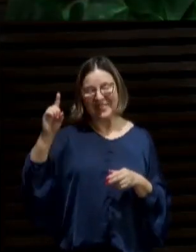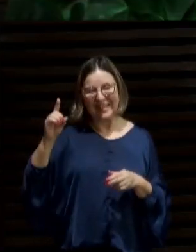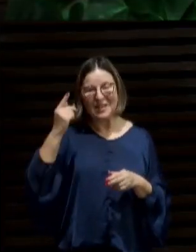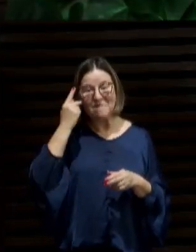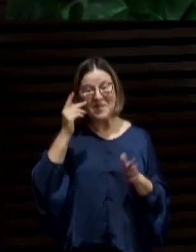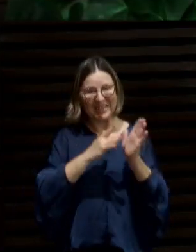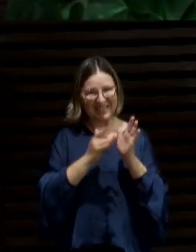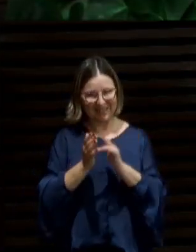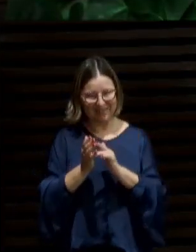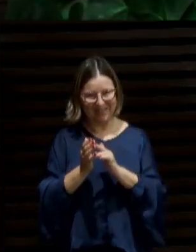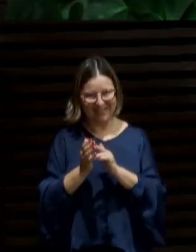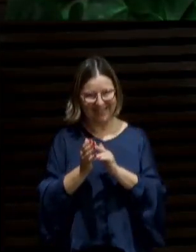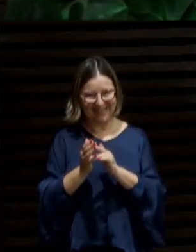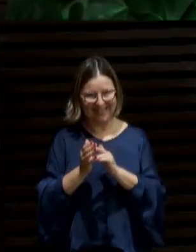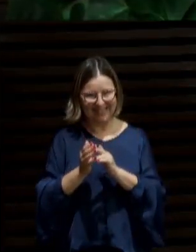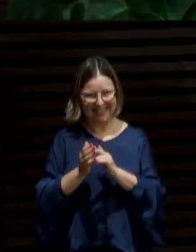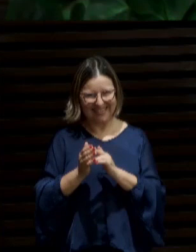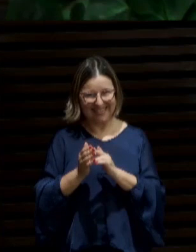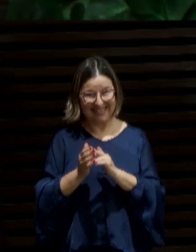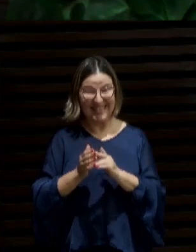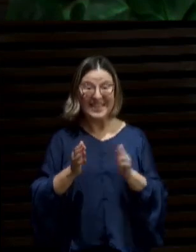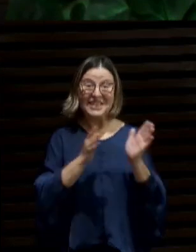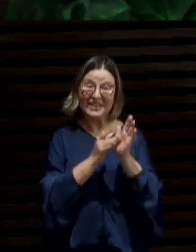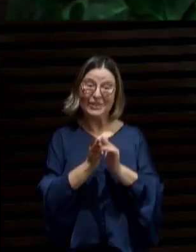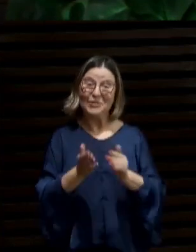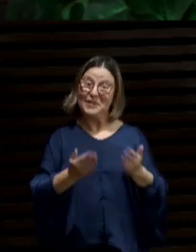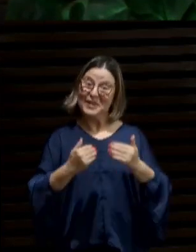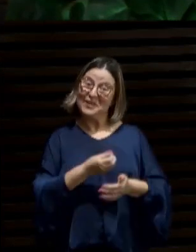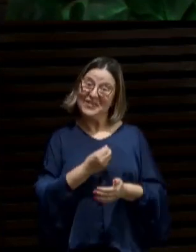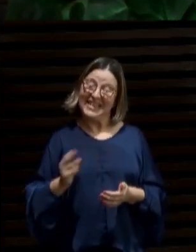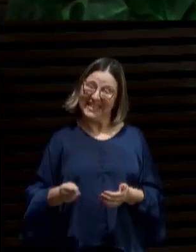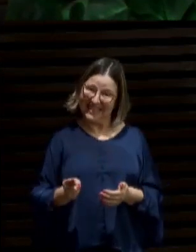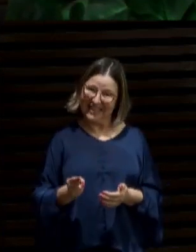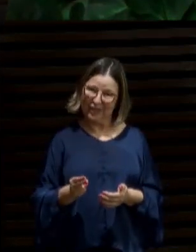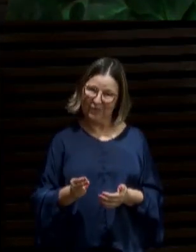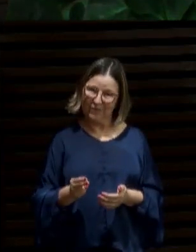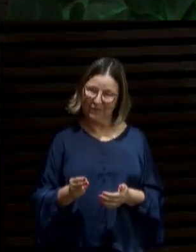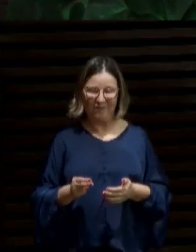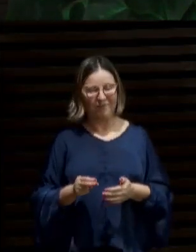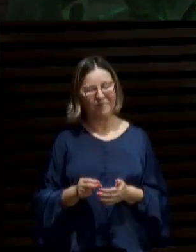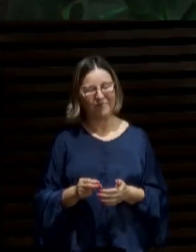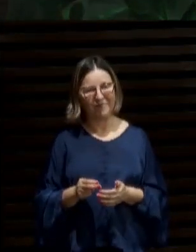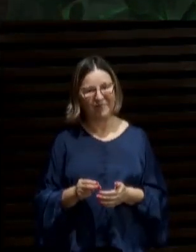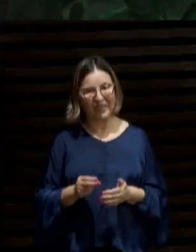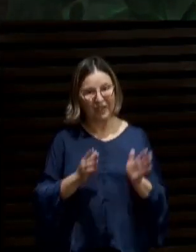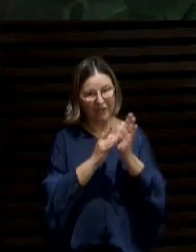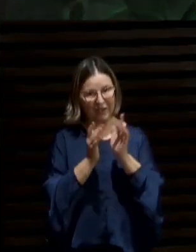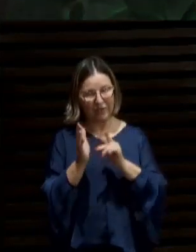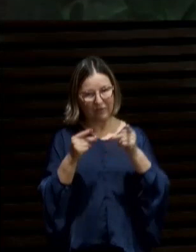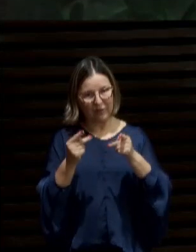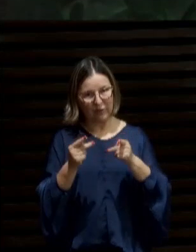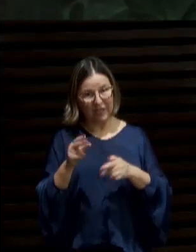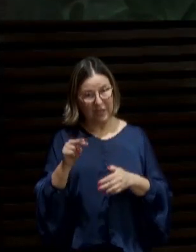Filho, Ele me deu a vida eterna. Olha só. Assim como lhe deste autoridade sobre toda a